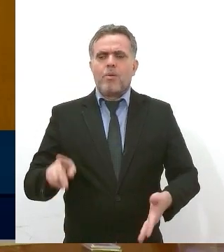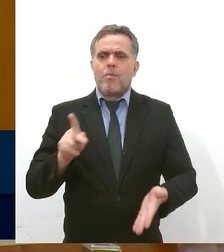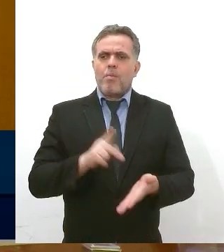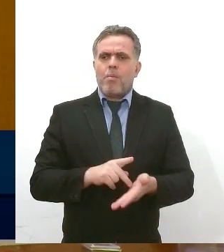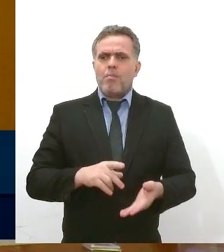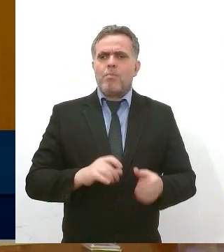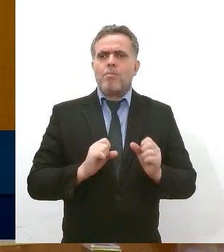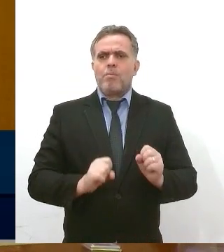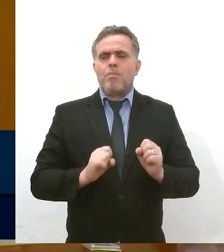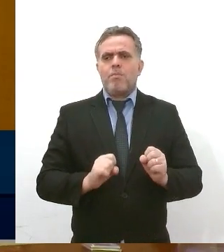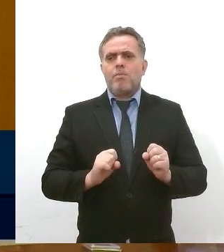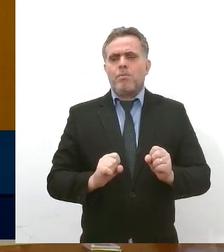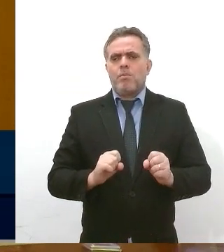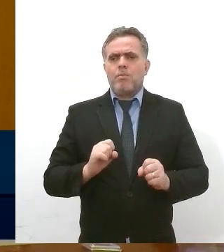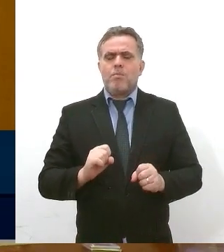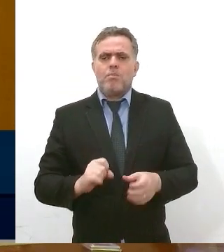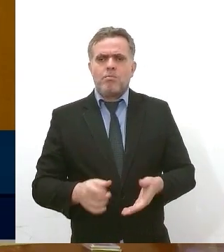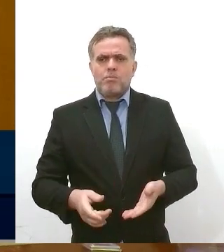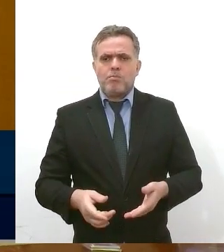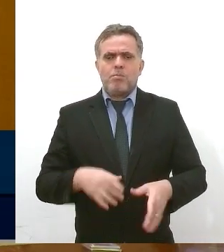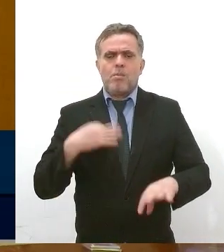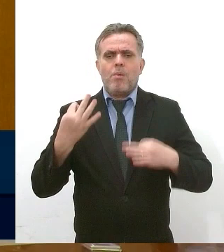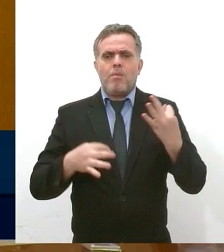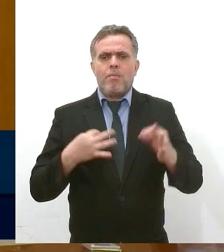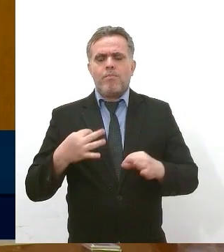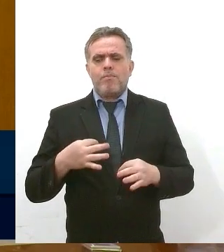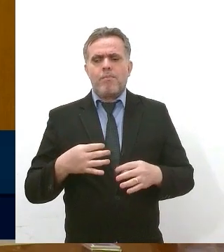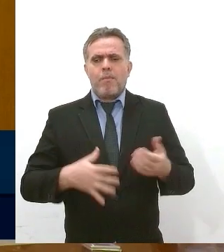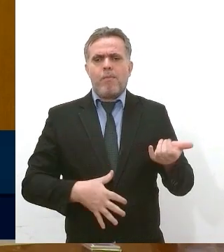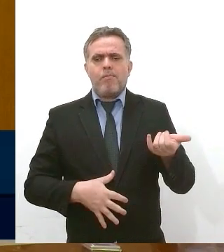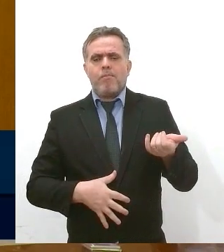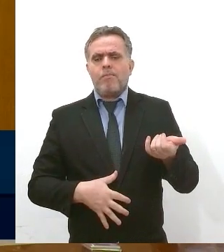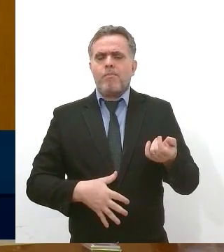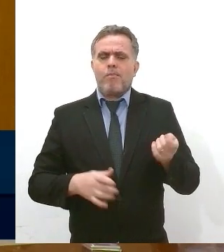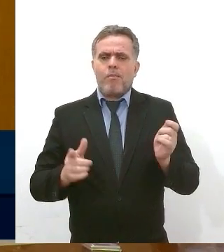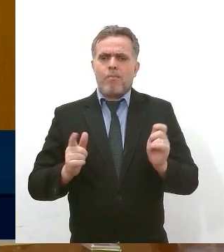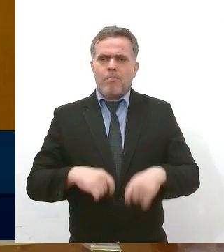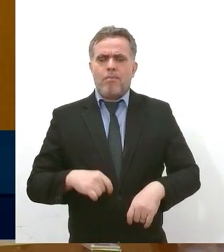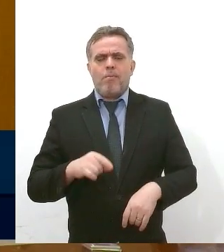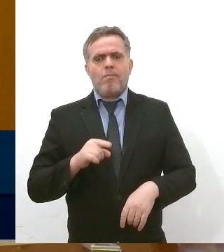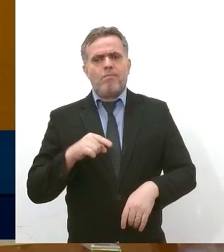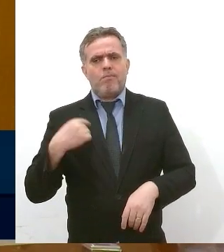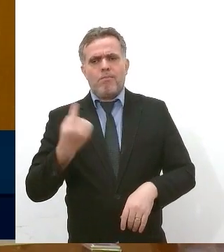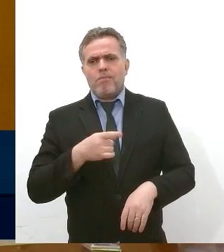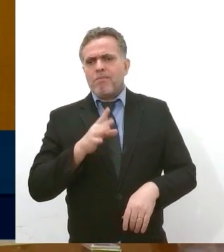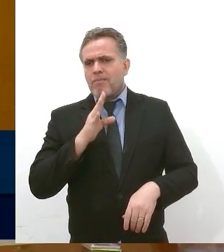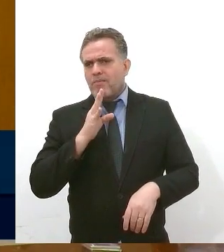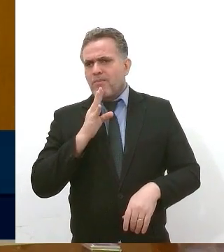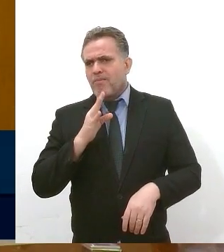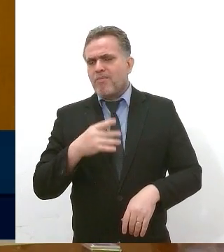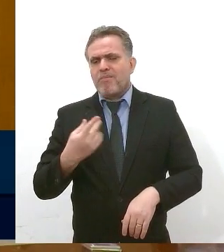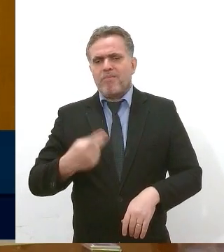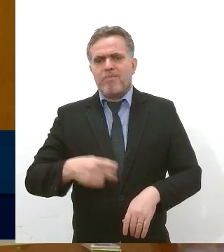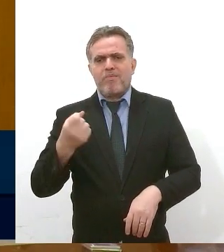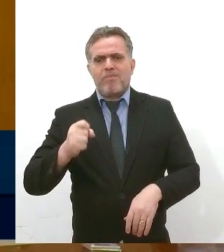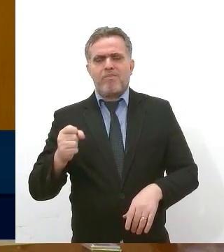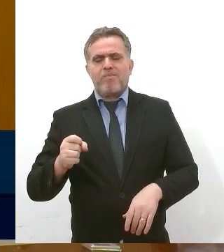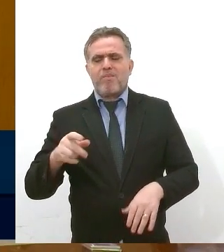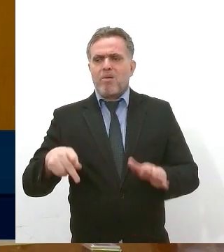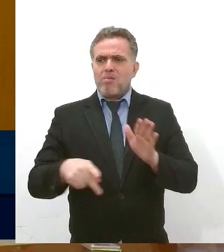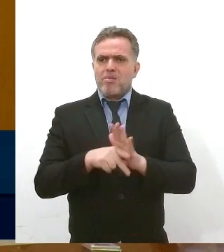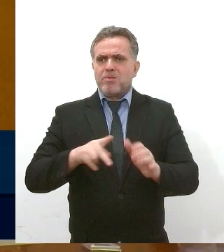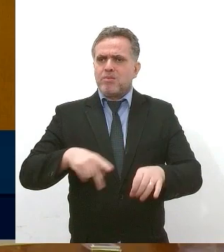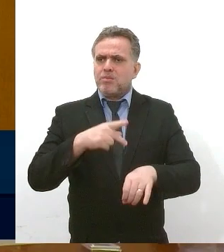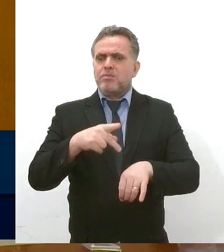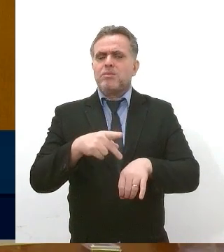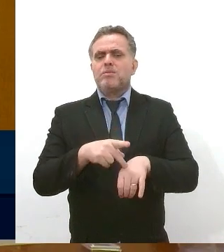nosso forró se tem. Como diz naquela música que nós conhecemos, Sergipe é o país do forró. Mas não basta ficar